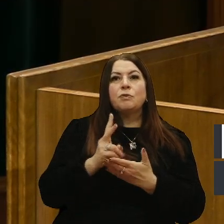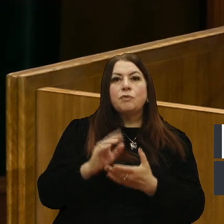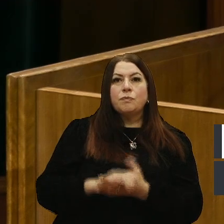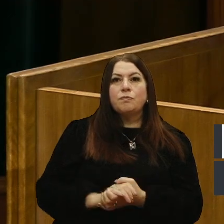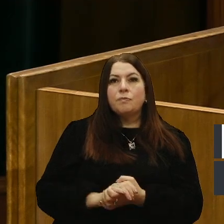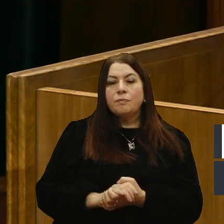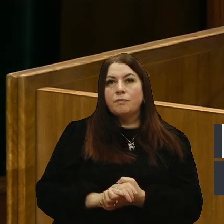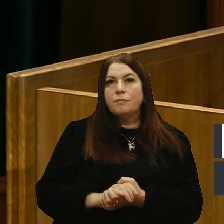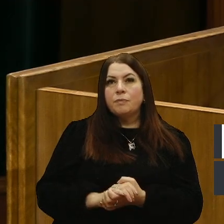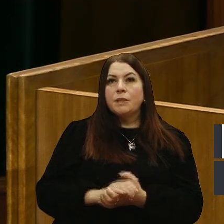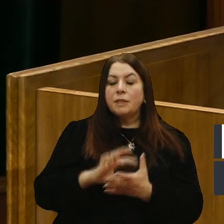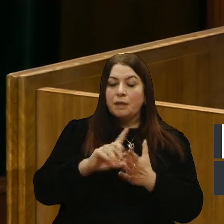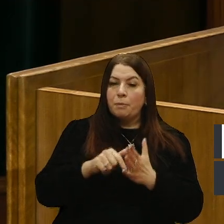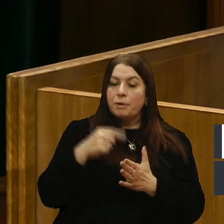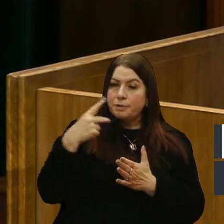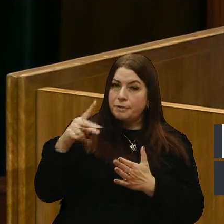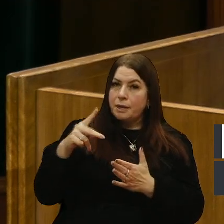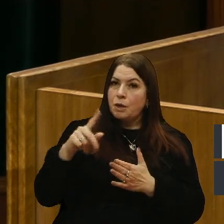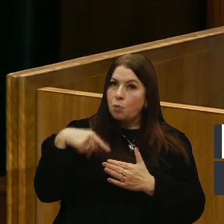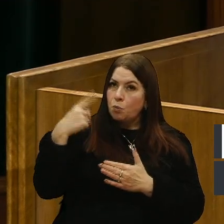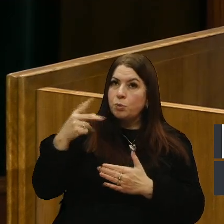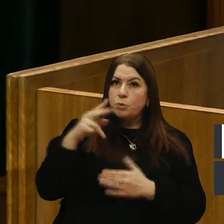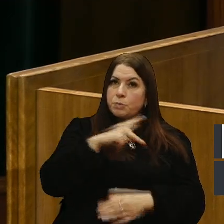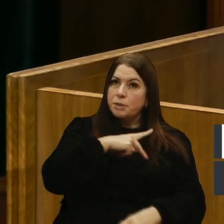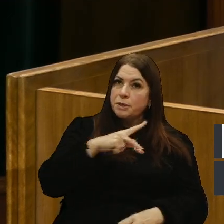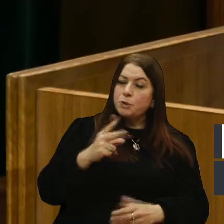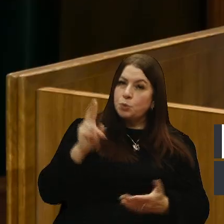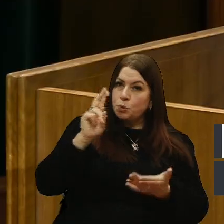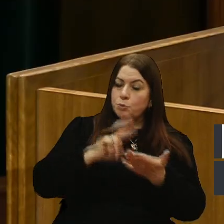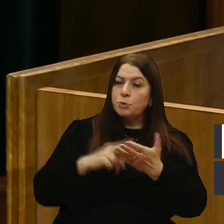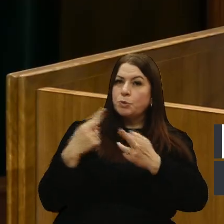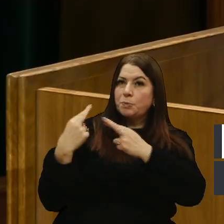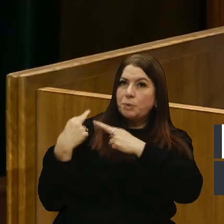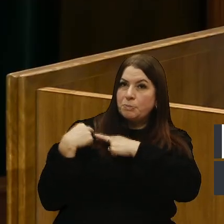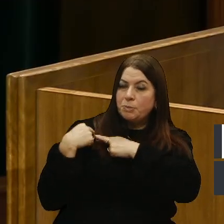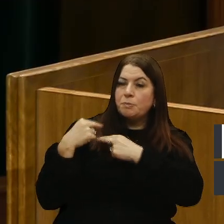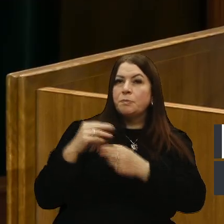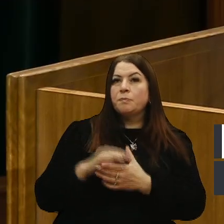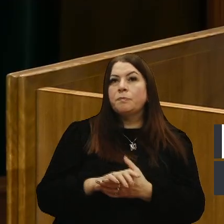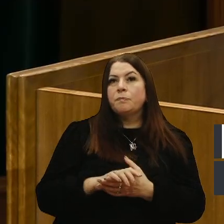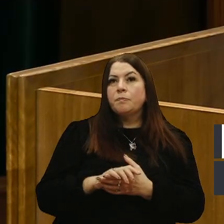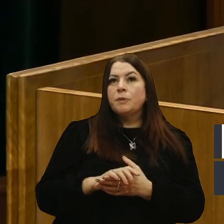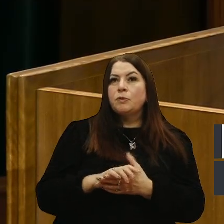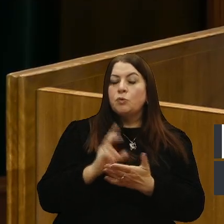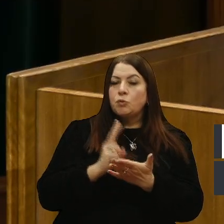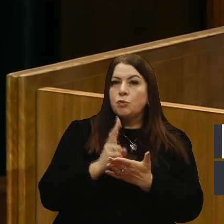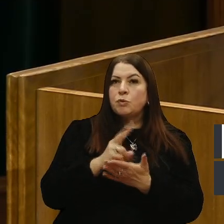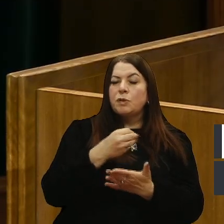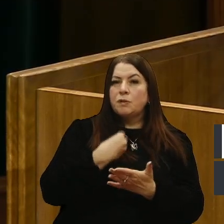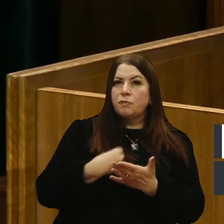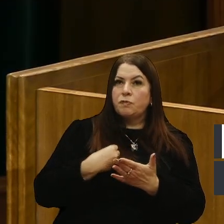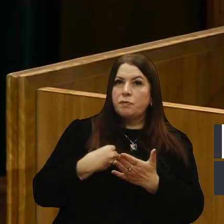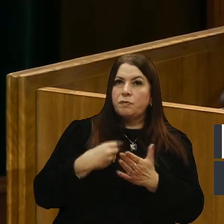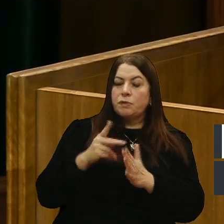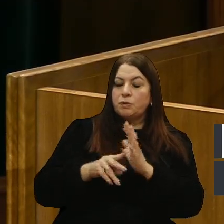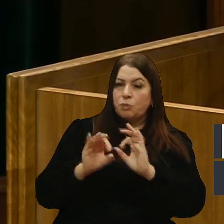percorrido. Depois dela, outros presidentes assumiram a responsabilidade de manter vivo este